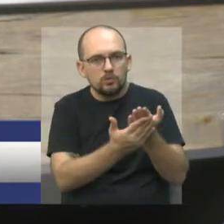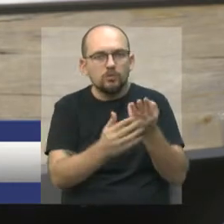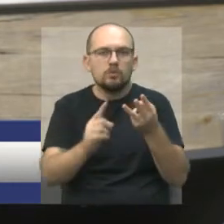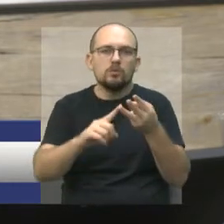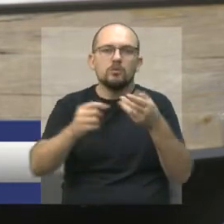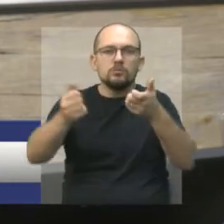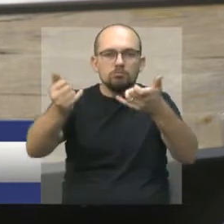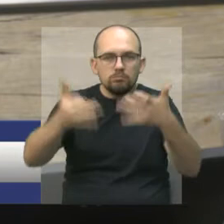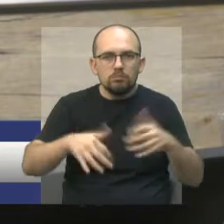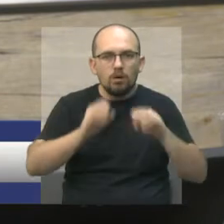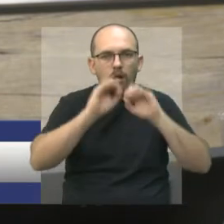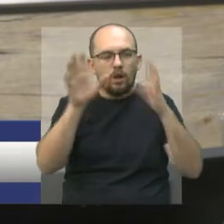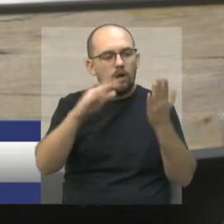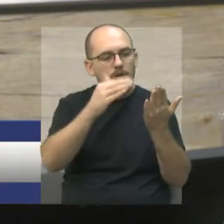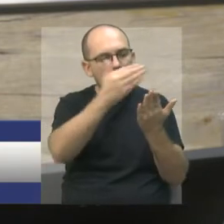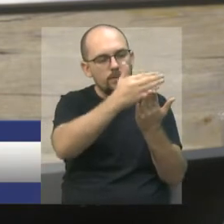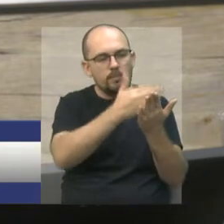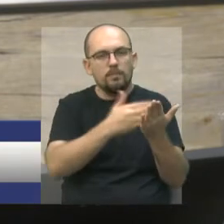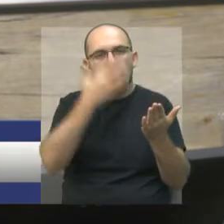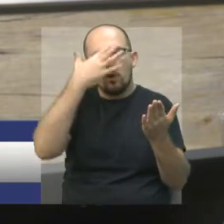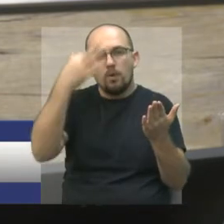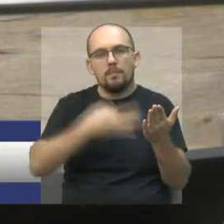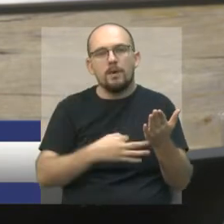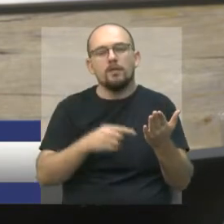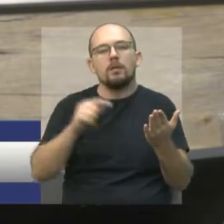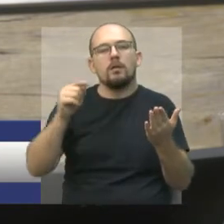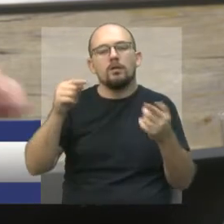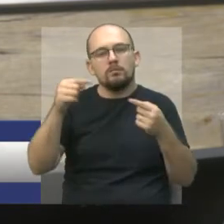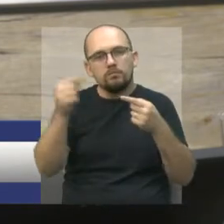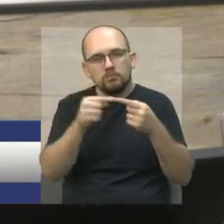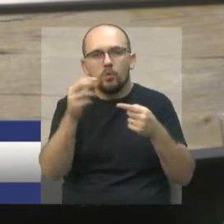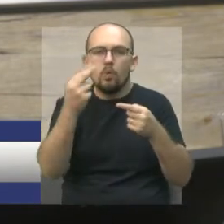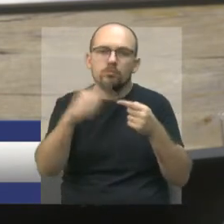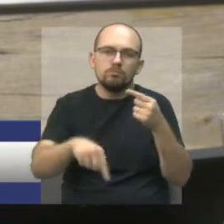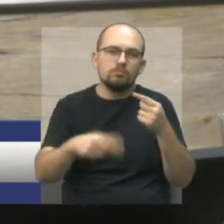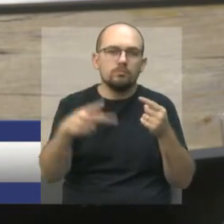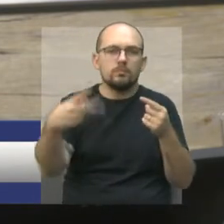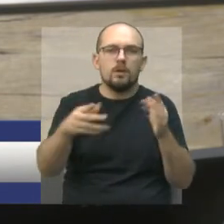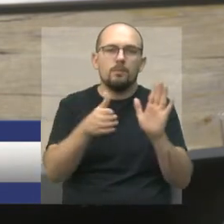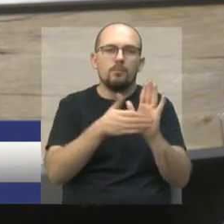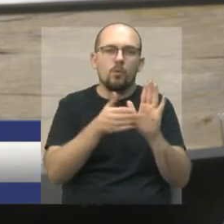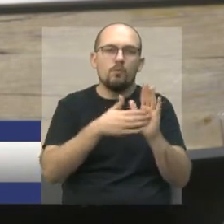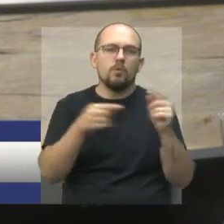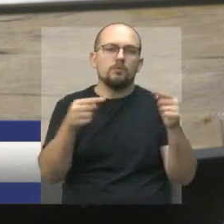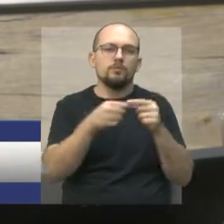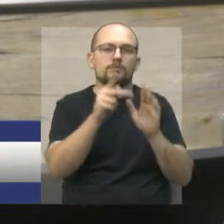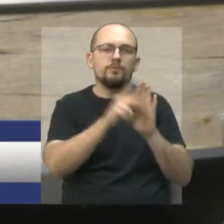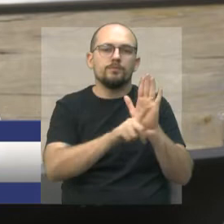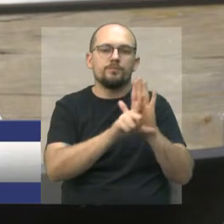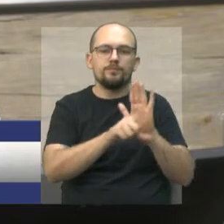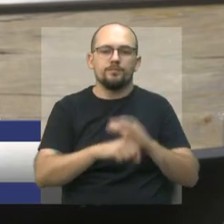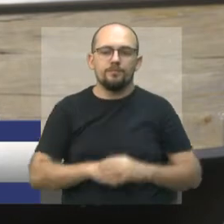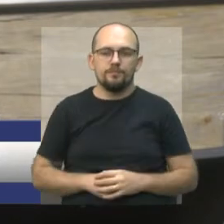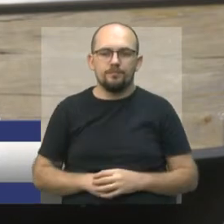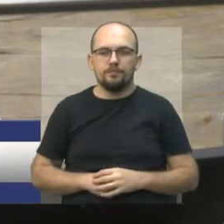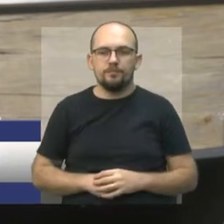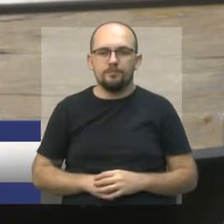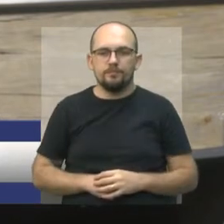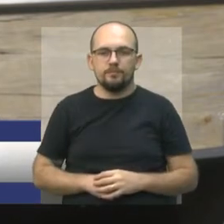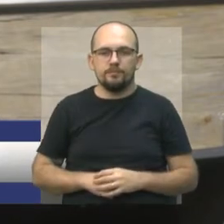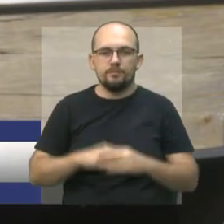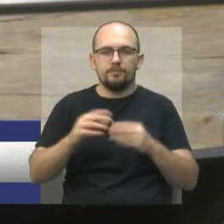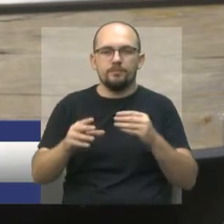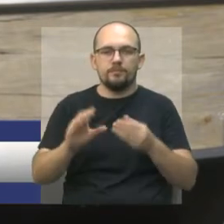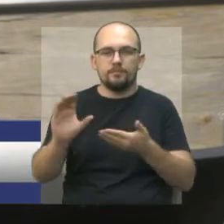que permitam compreender a pertinência e a compatibilidade da proposta com o presente projeto de lei.